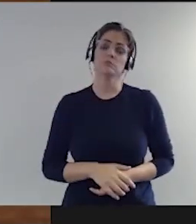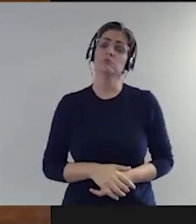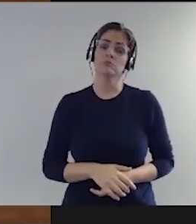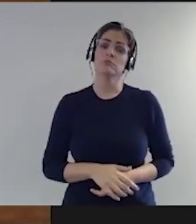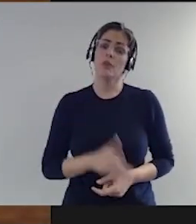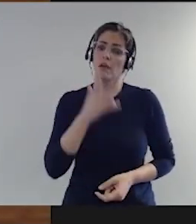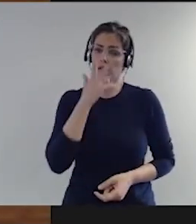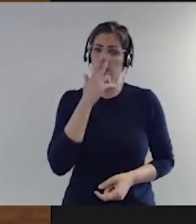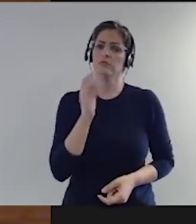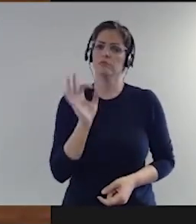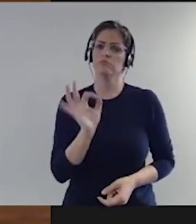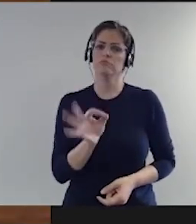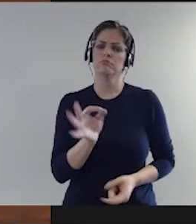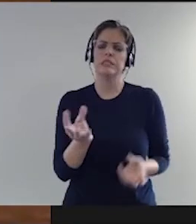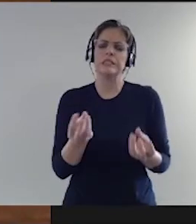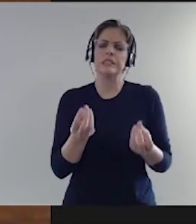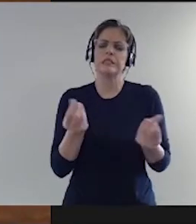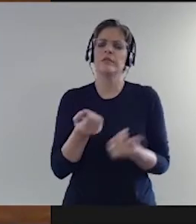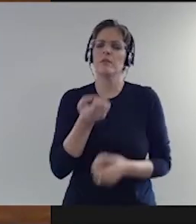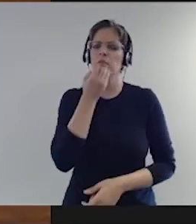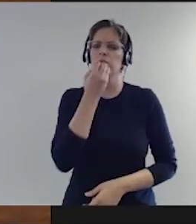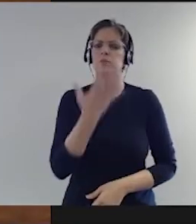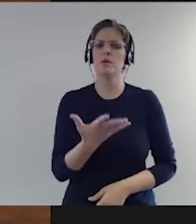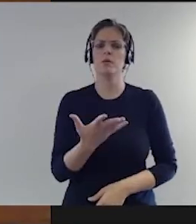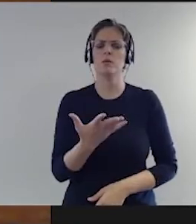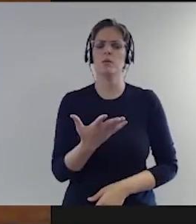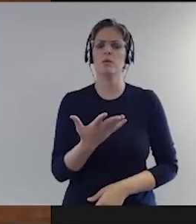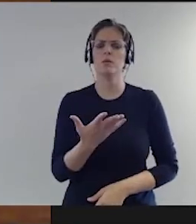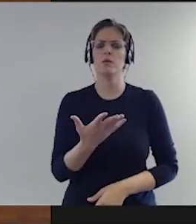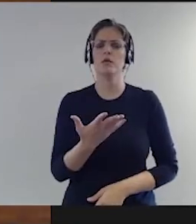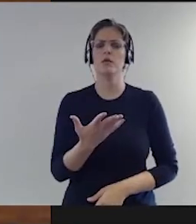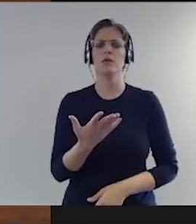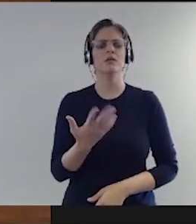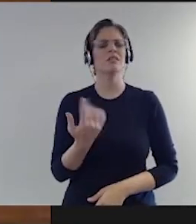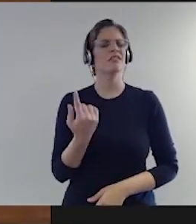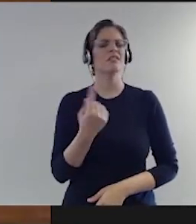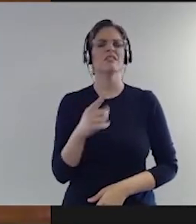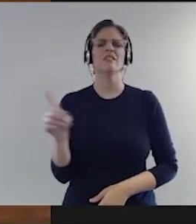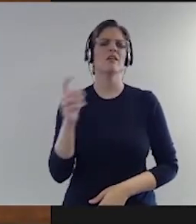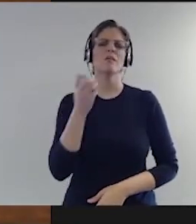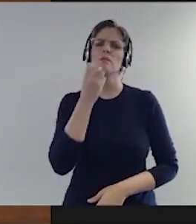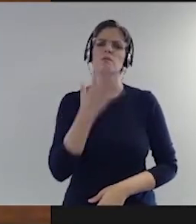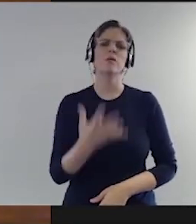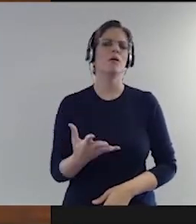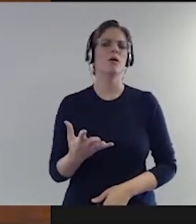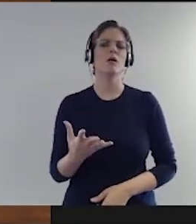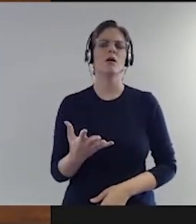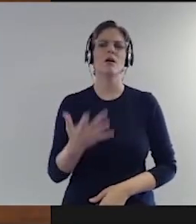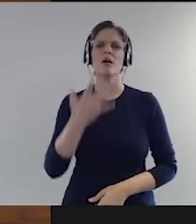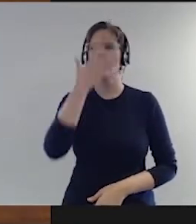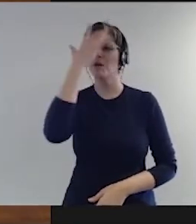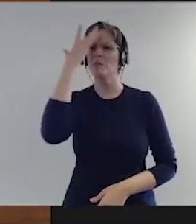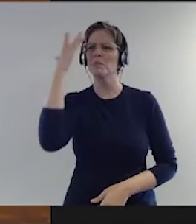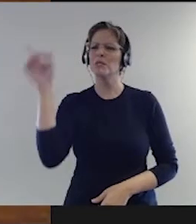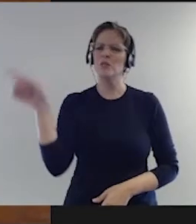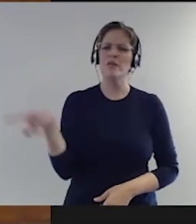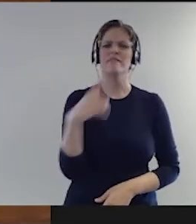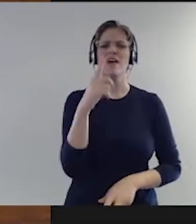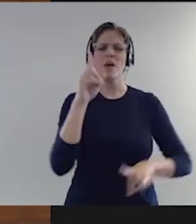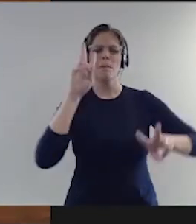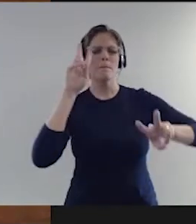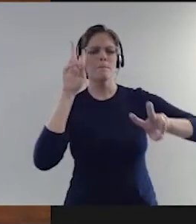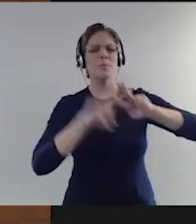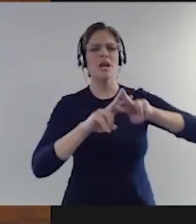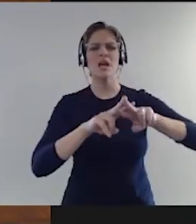legislador foi muito sensível nesse sentido, de que seria de todo inconveniente submeter ao regime prisional